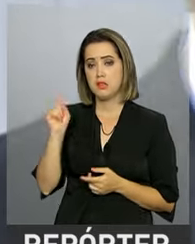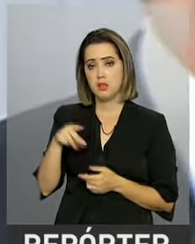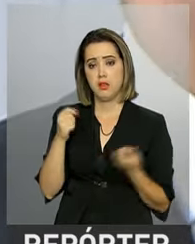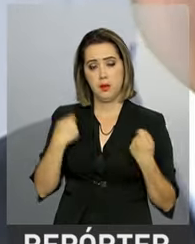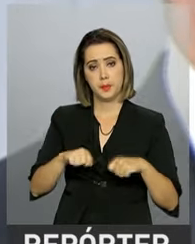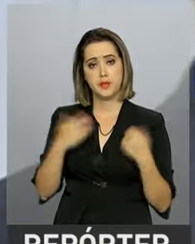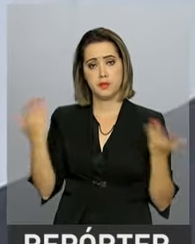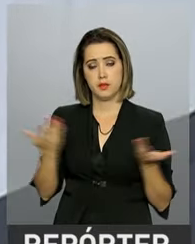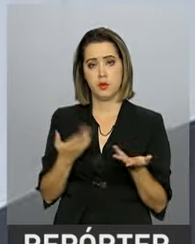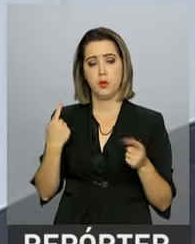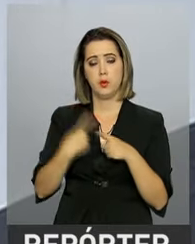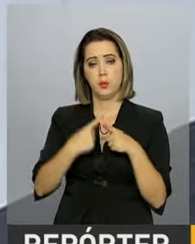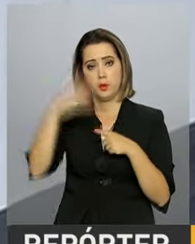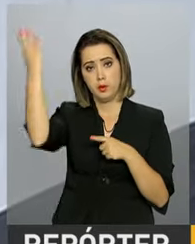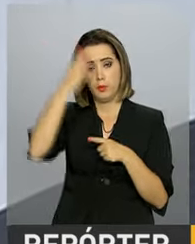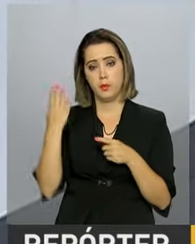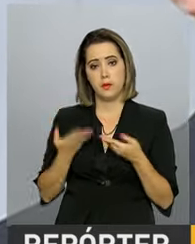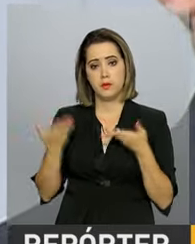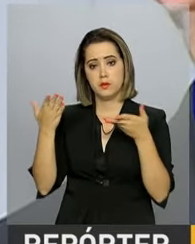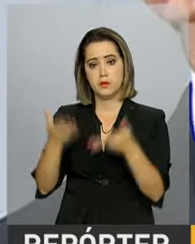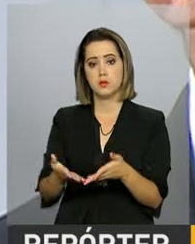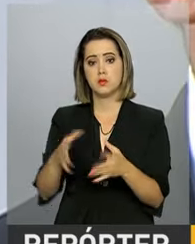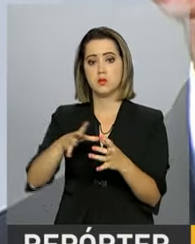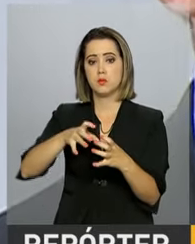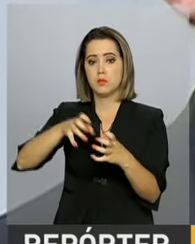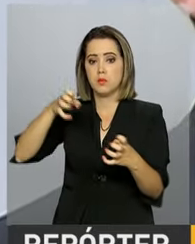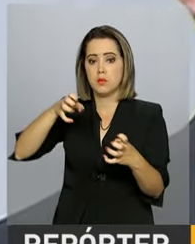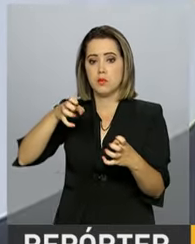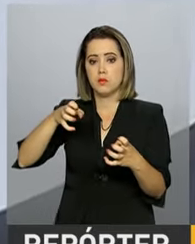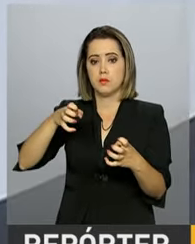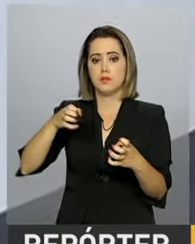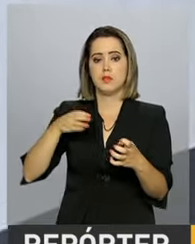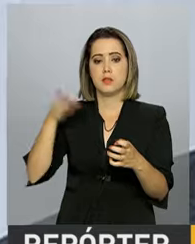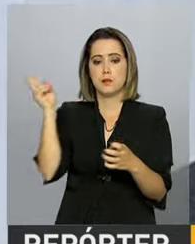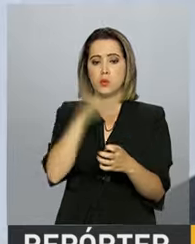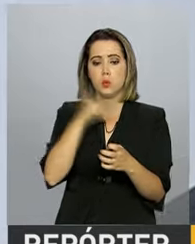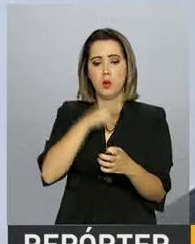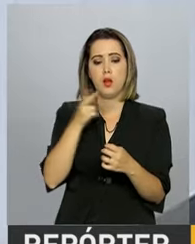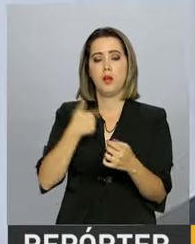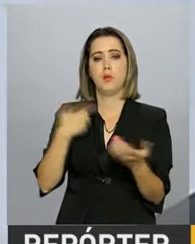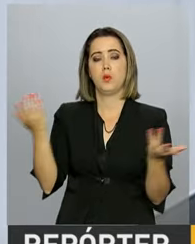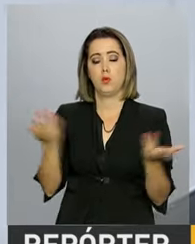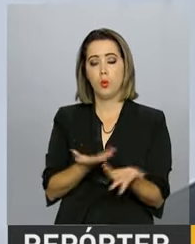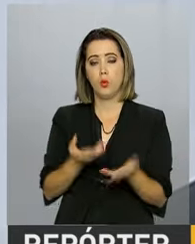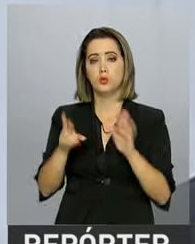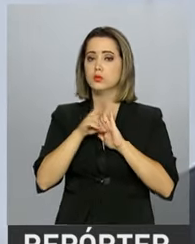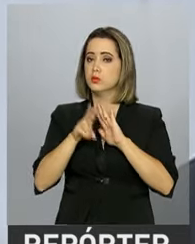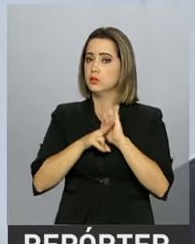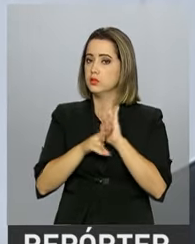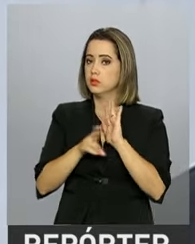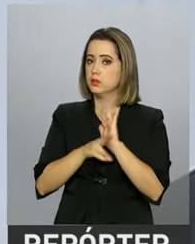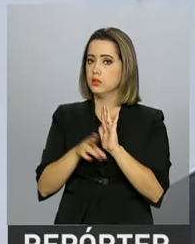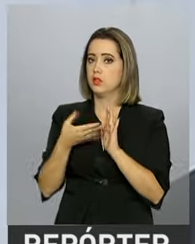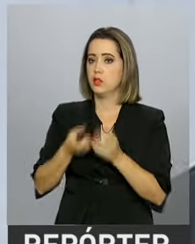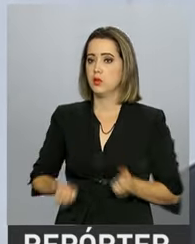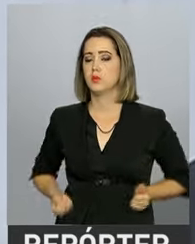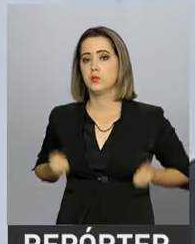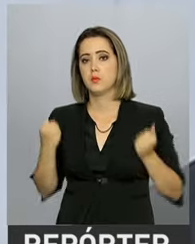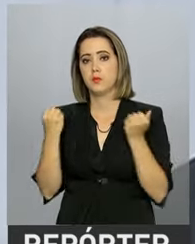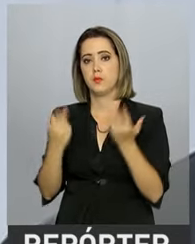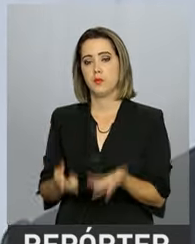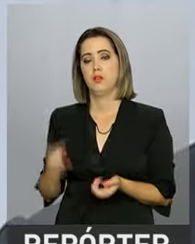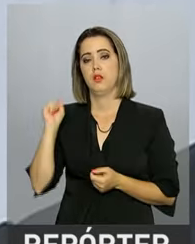Brasil passará por um processo de envelhecimento muito rápido o ou seja com as regras atuais a tendência do gasto público com